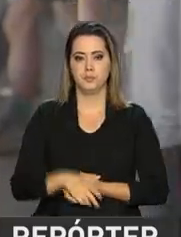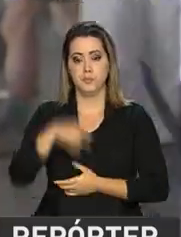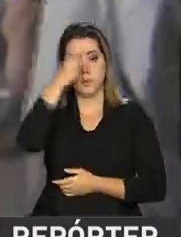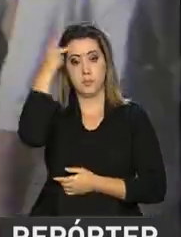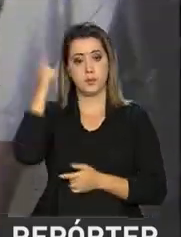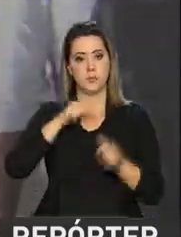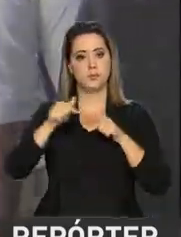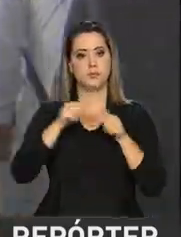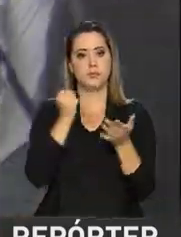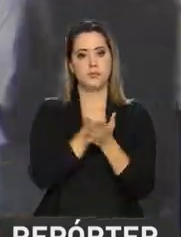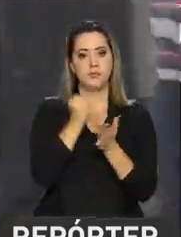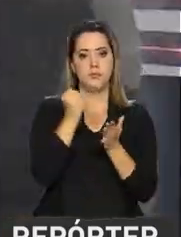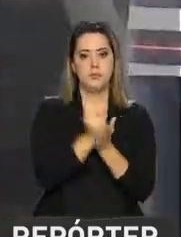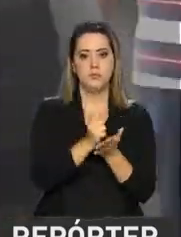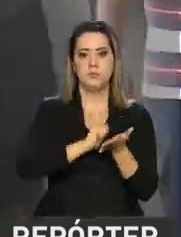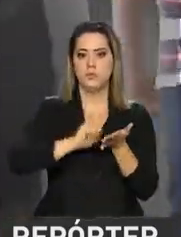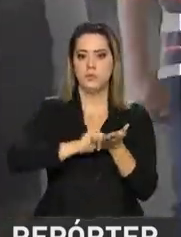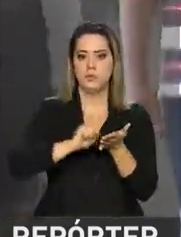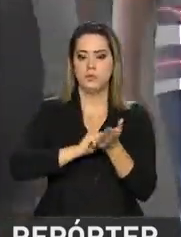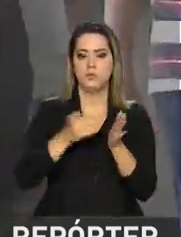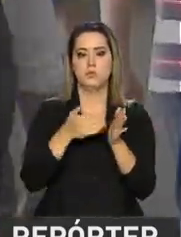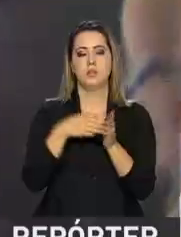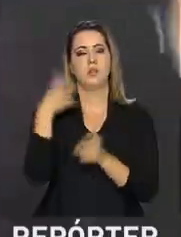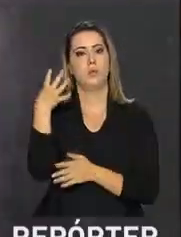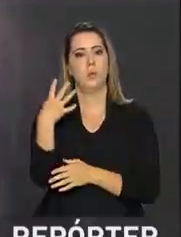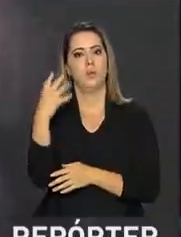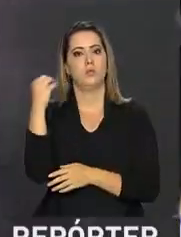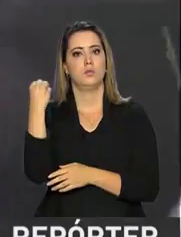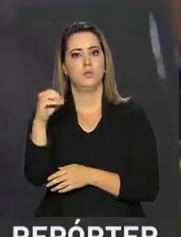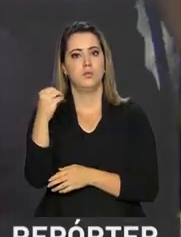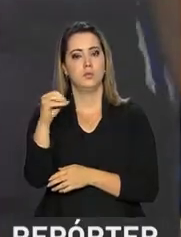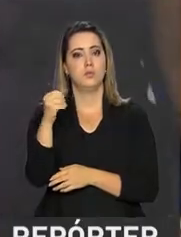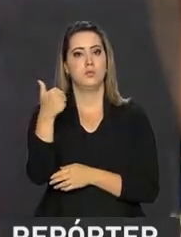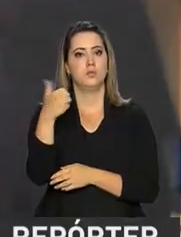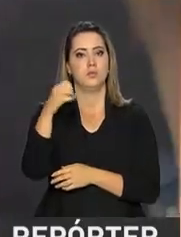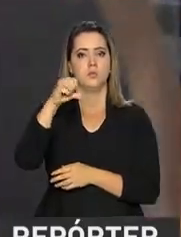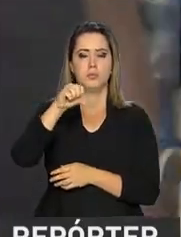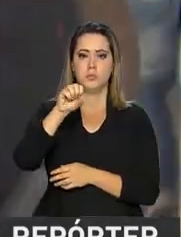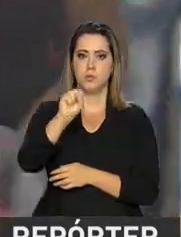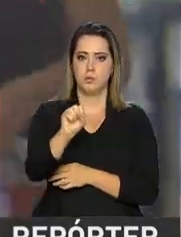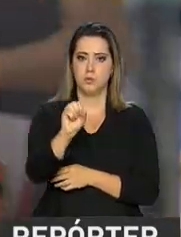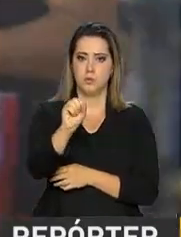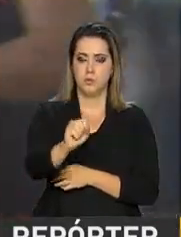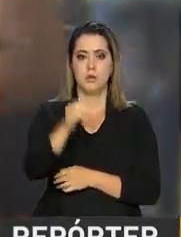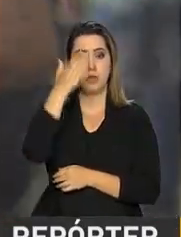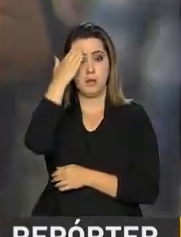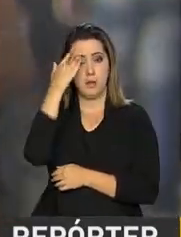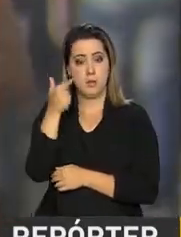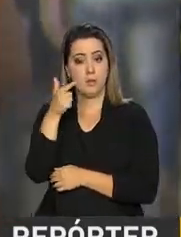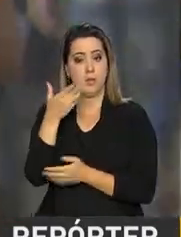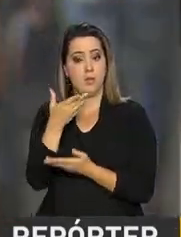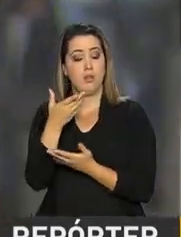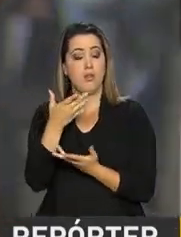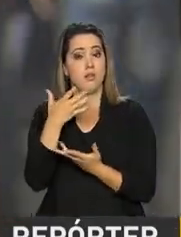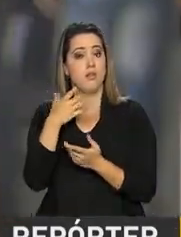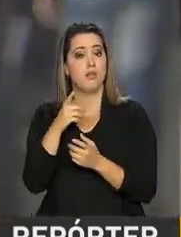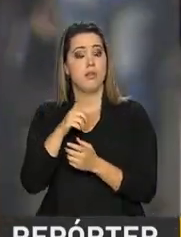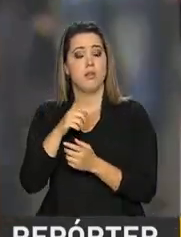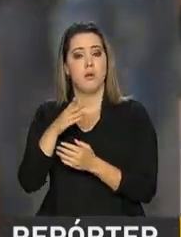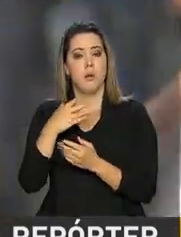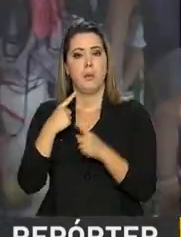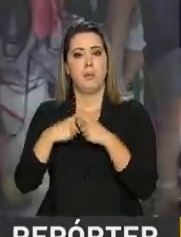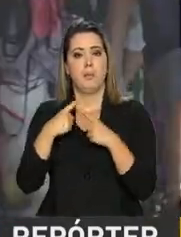Quem trabalhou com carteira assinada até 4 de outubro de 1988 pode não saber que tem direito ao saque dos recursos